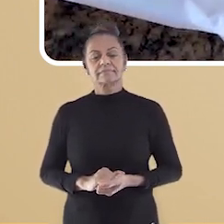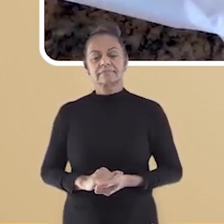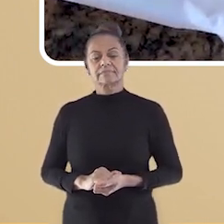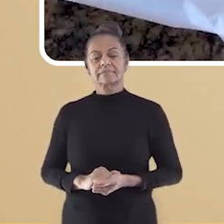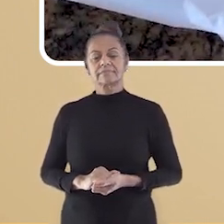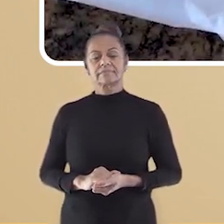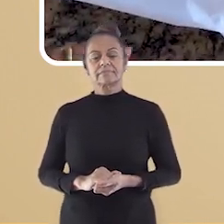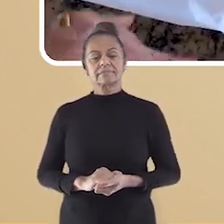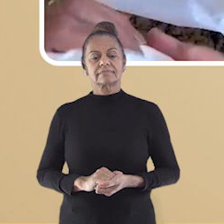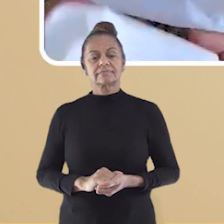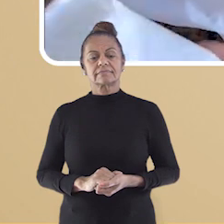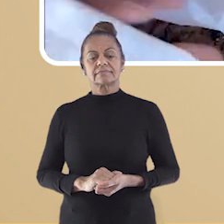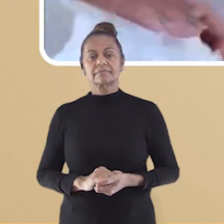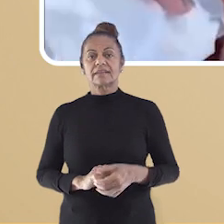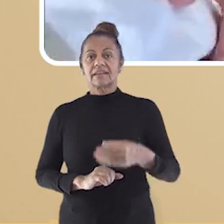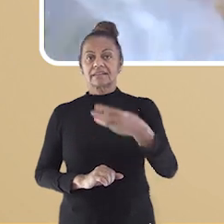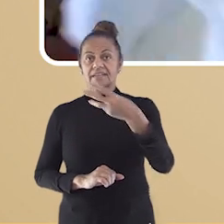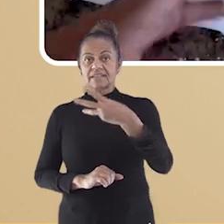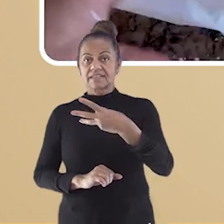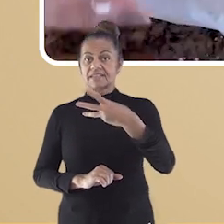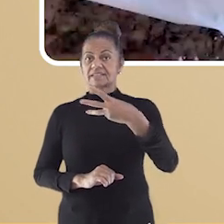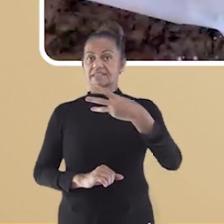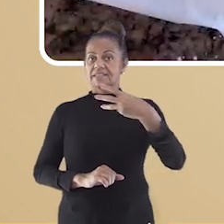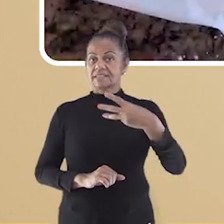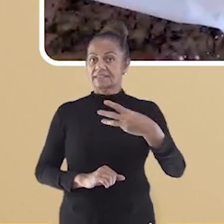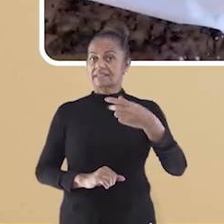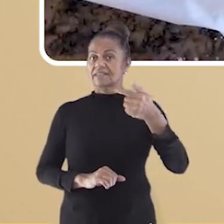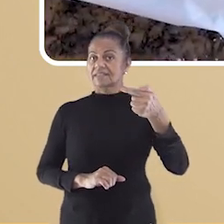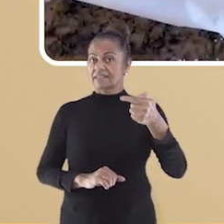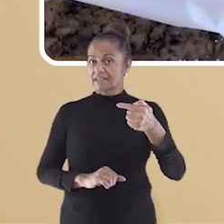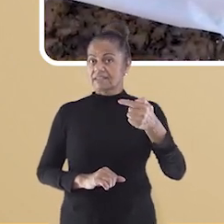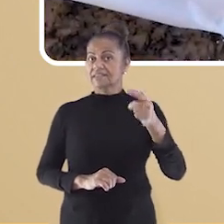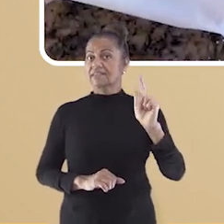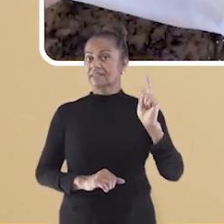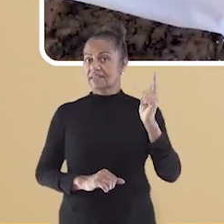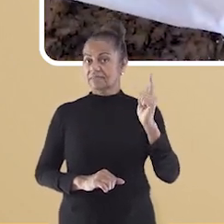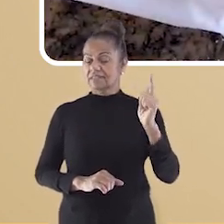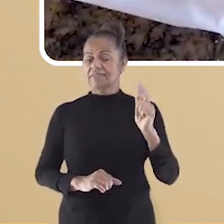Aí, 300, não, é 337, passou muito.